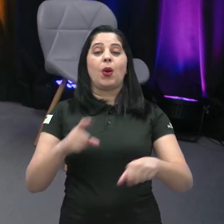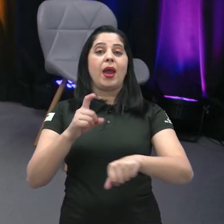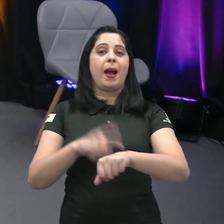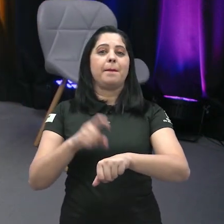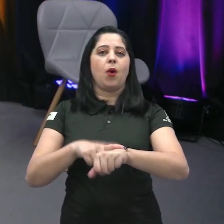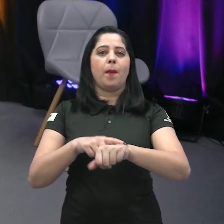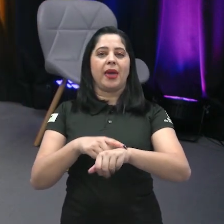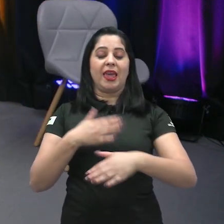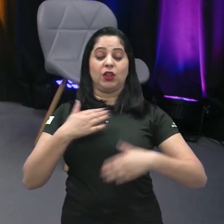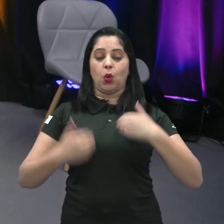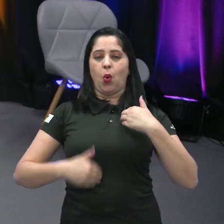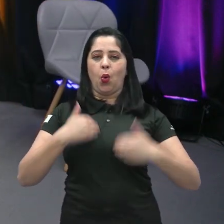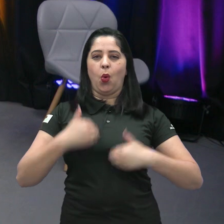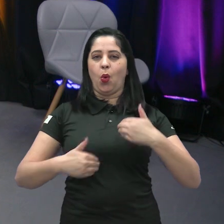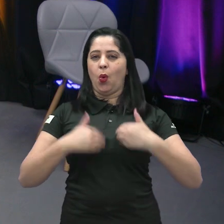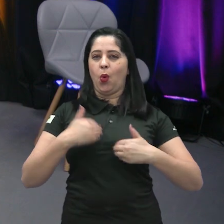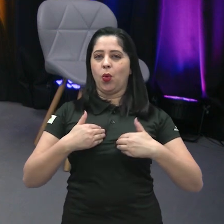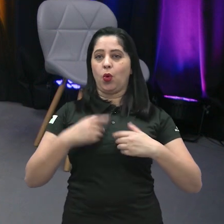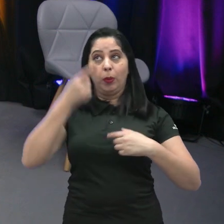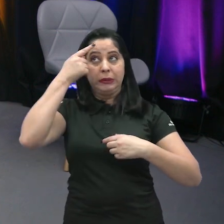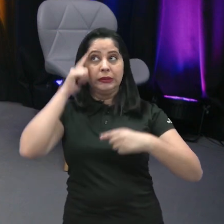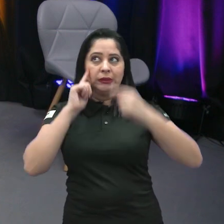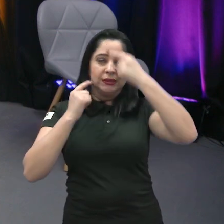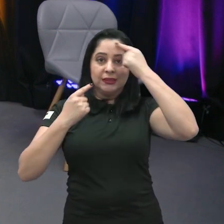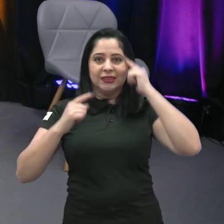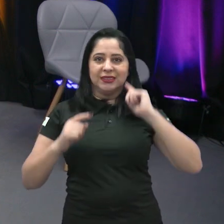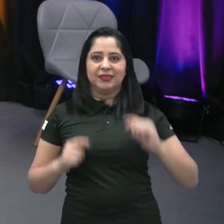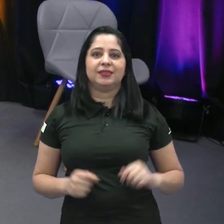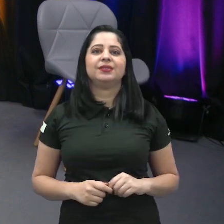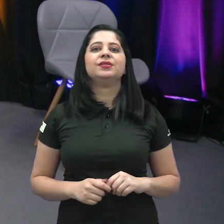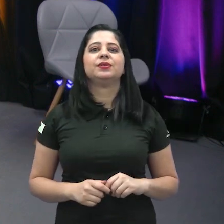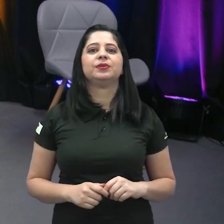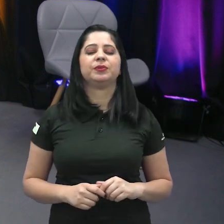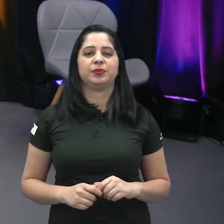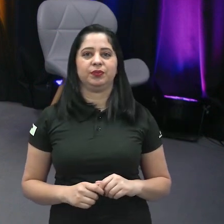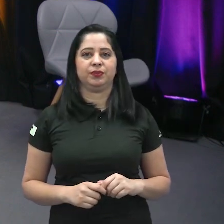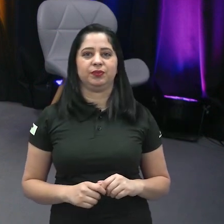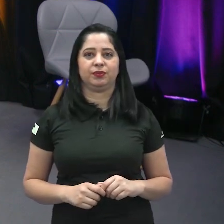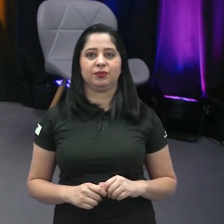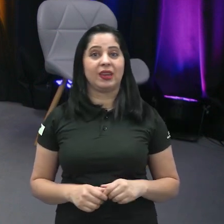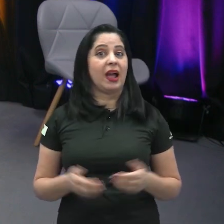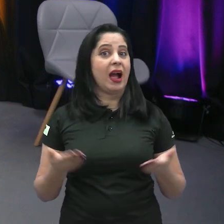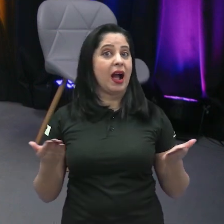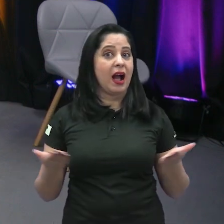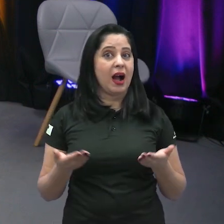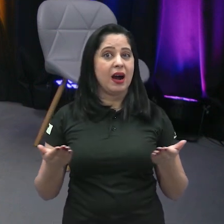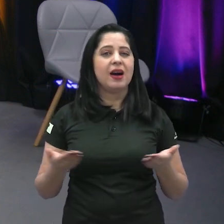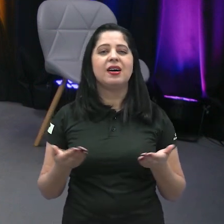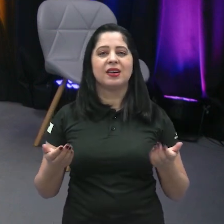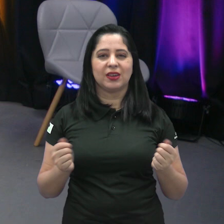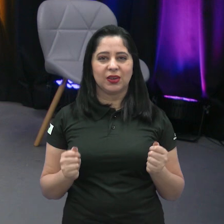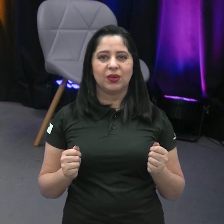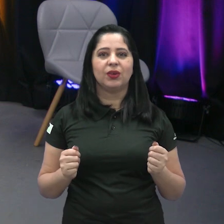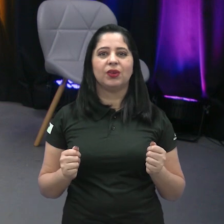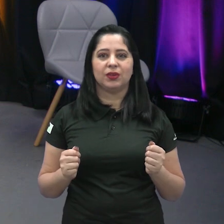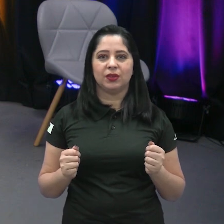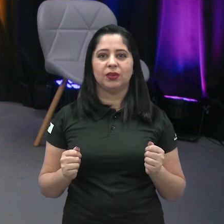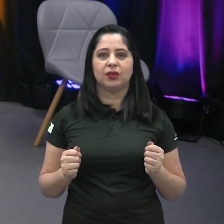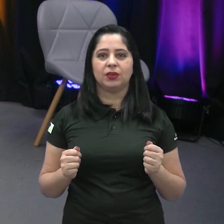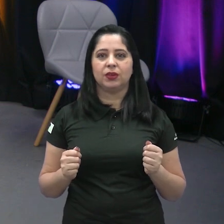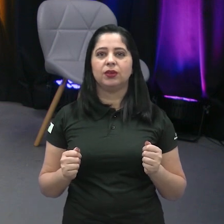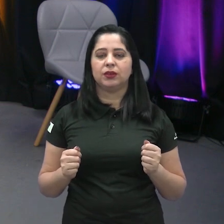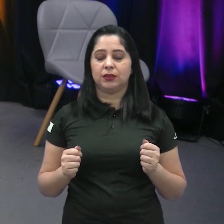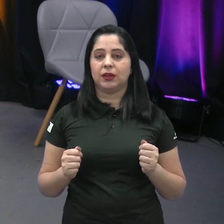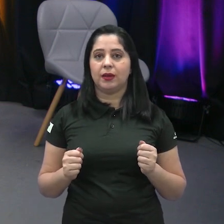Agora sim, chegou a hora de se esquentar. Nós vamos fazer nada mais, nada menos do que agora o trabalho